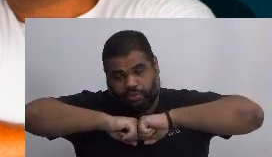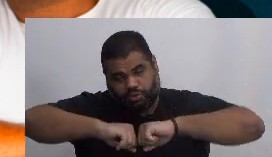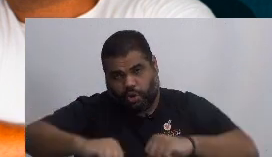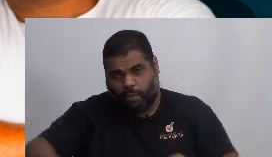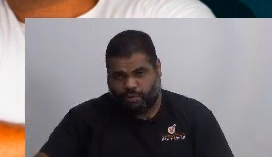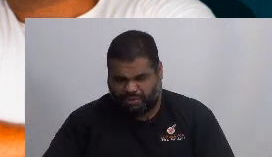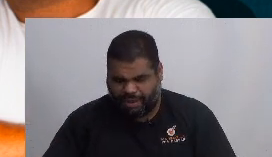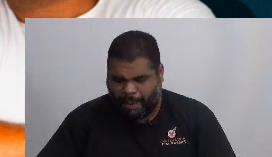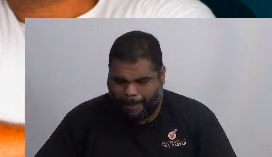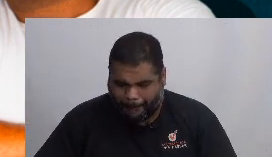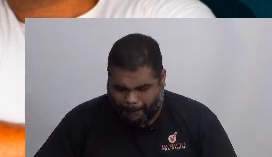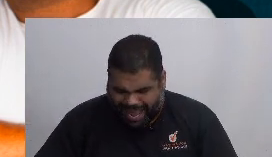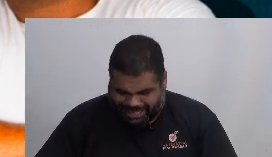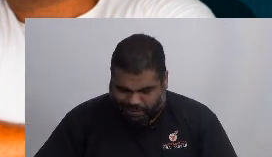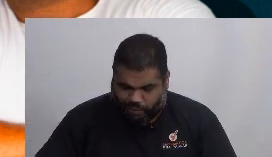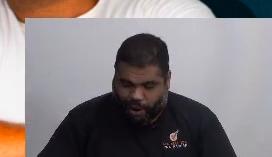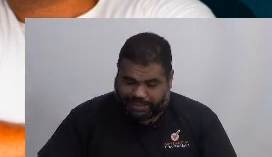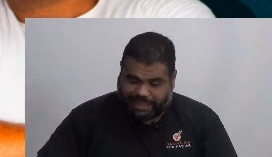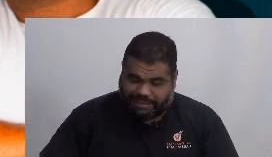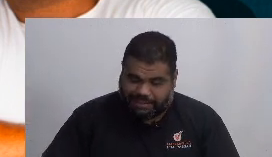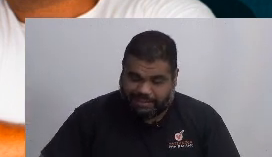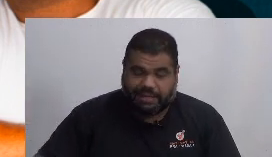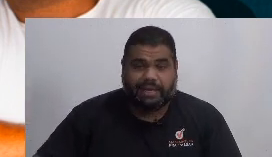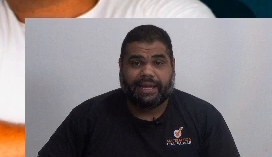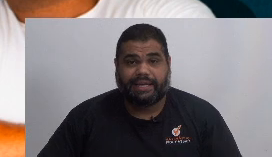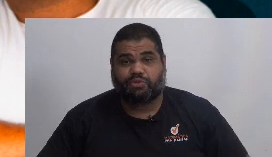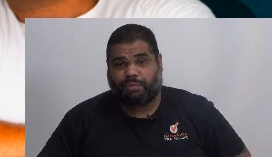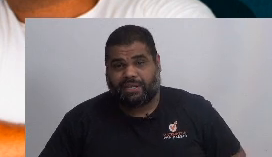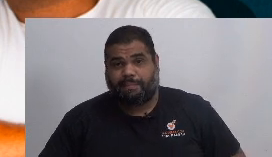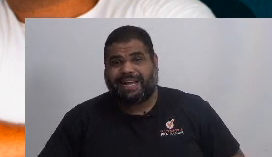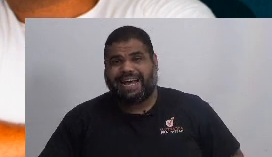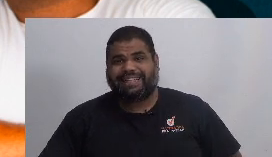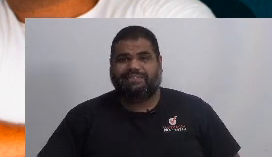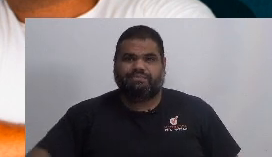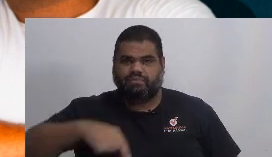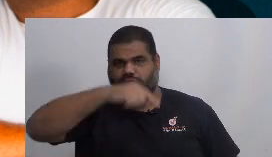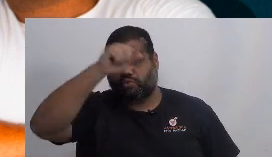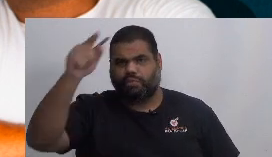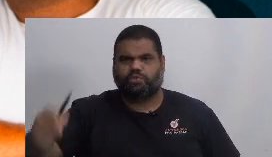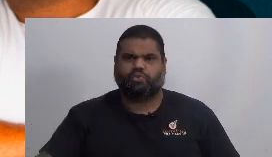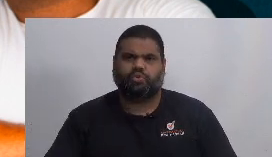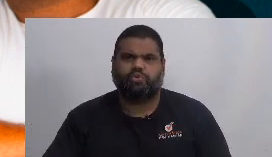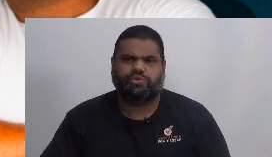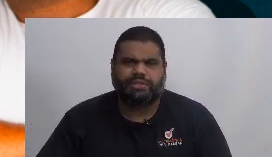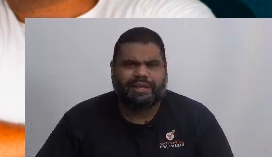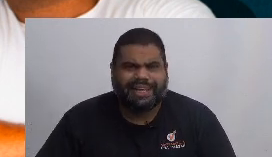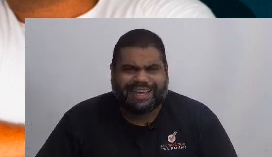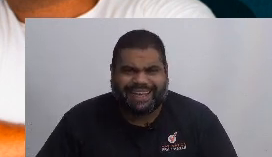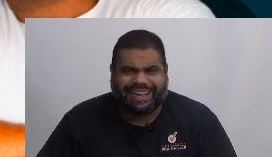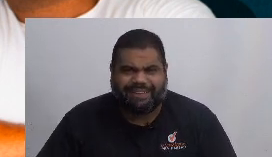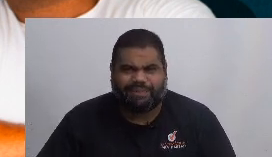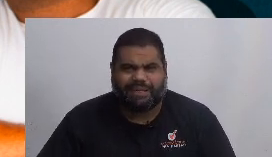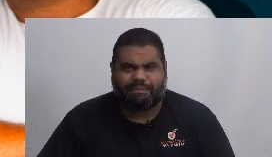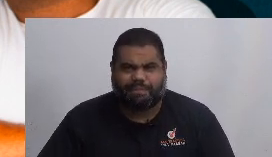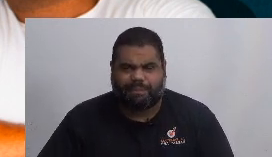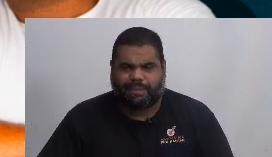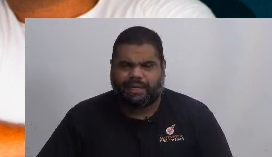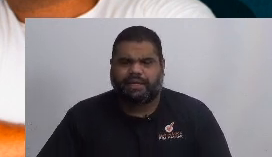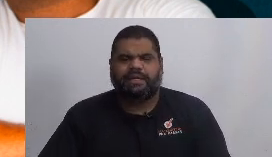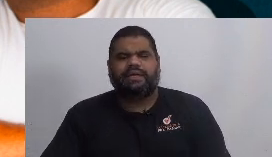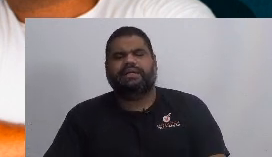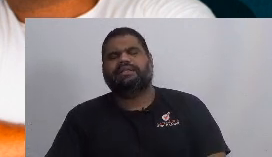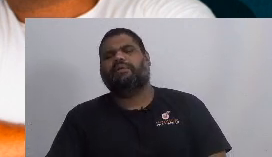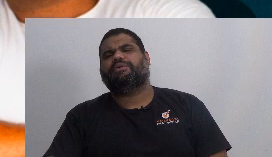juntos somos mais fortes. Resumindo a parada, somos todos